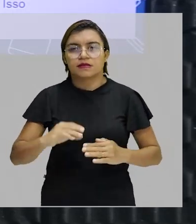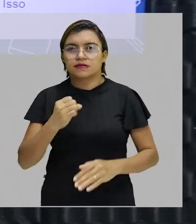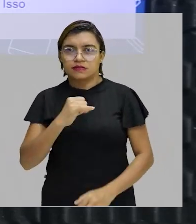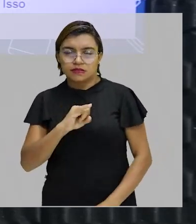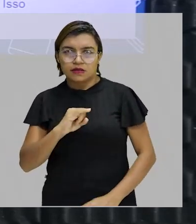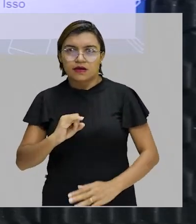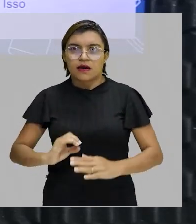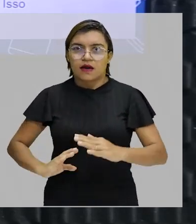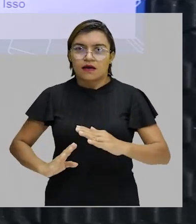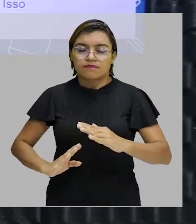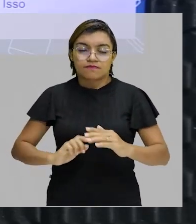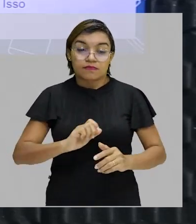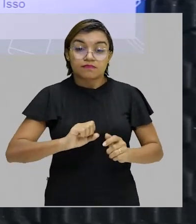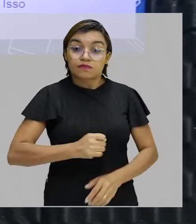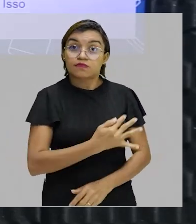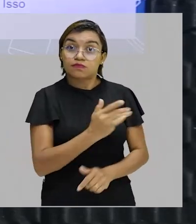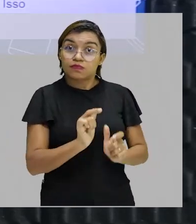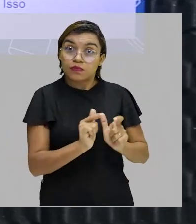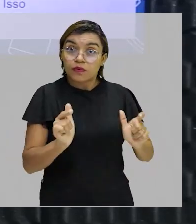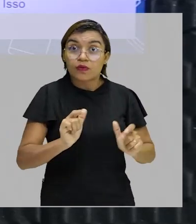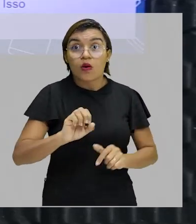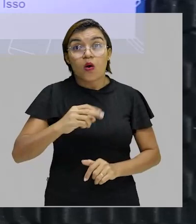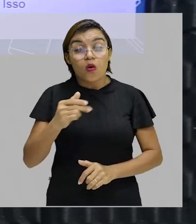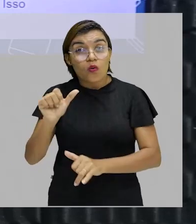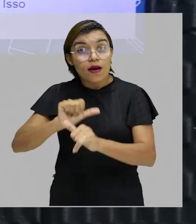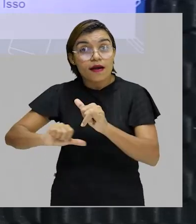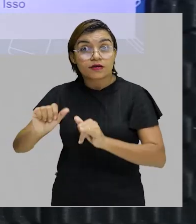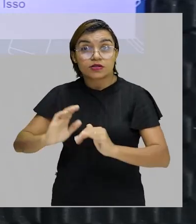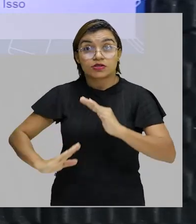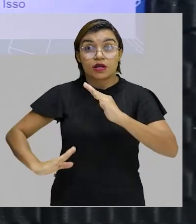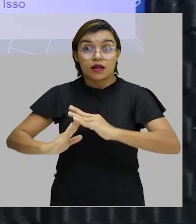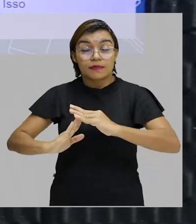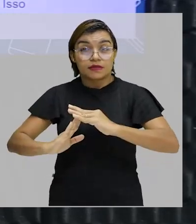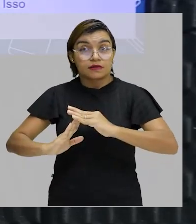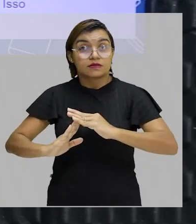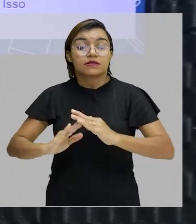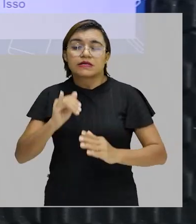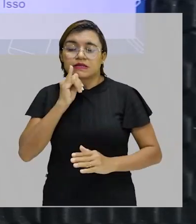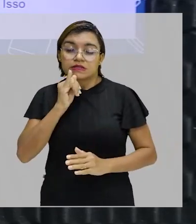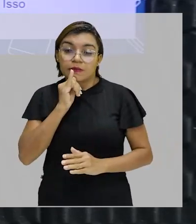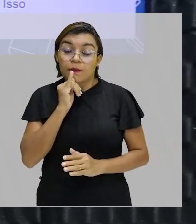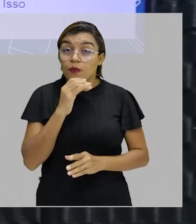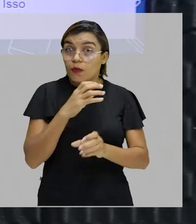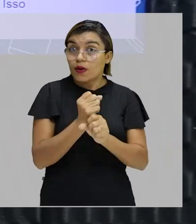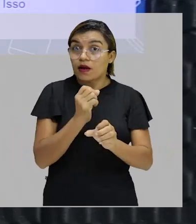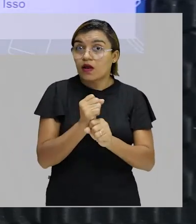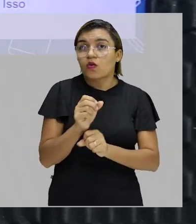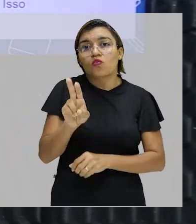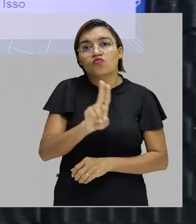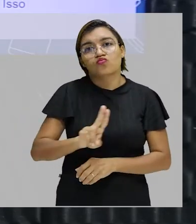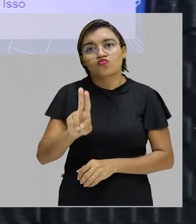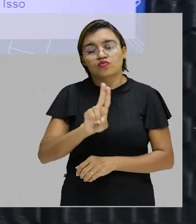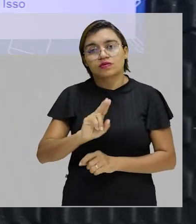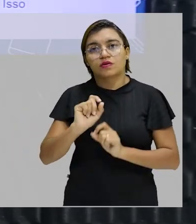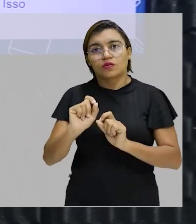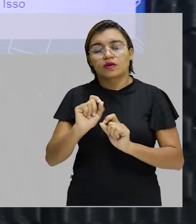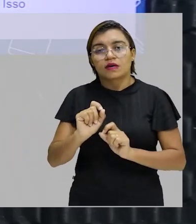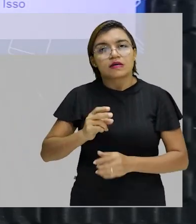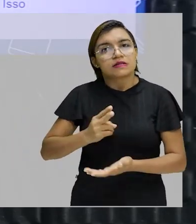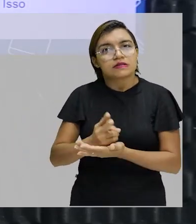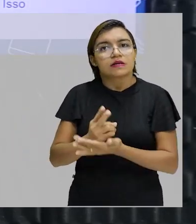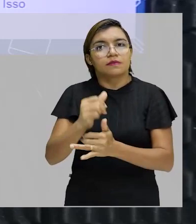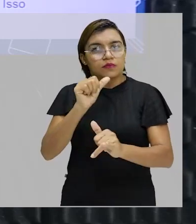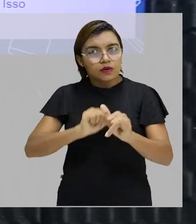excesso, quem é o reagente limitante. E o nosso cálculo vai utilizar quem? Sempre o